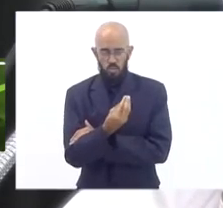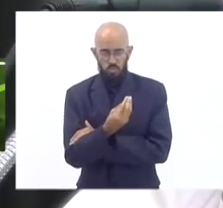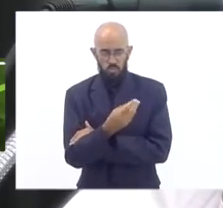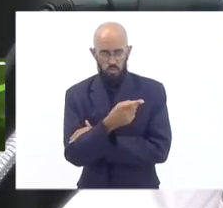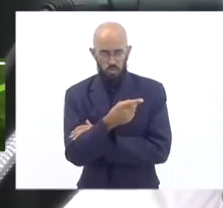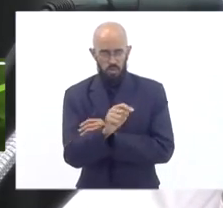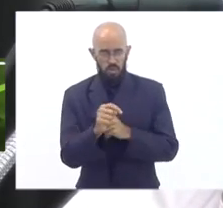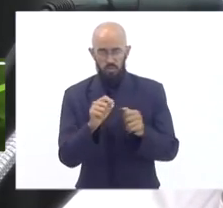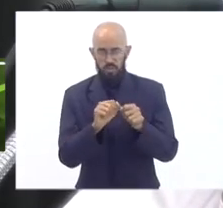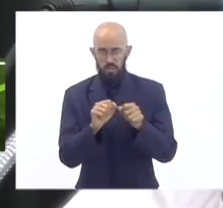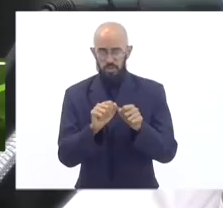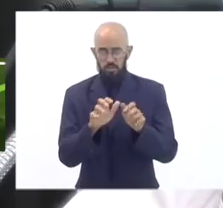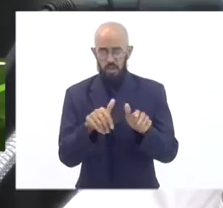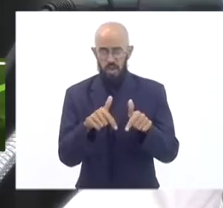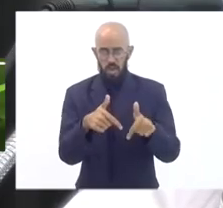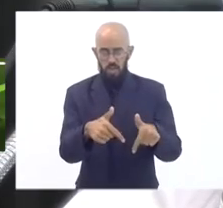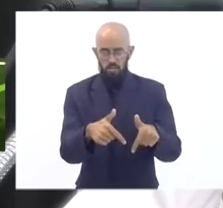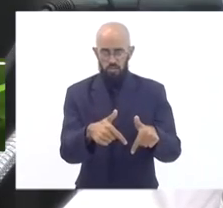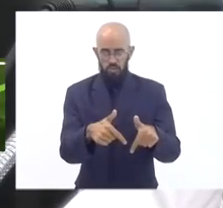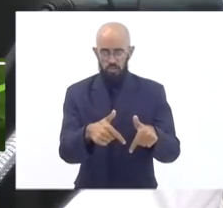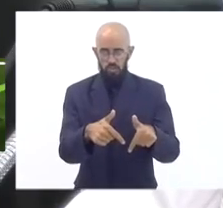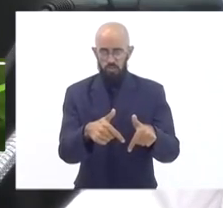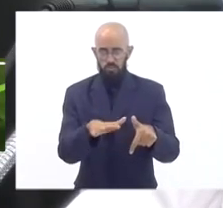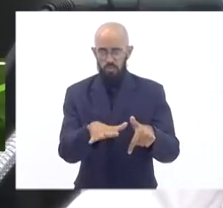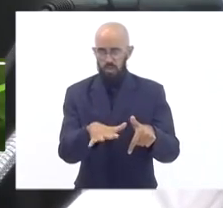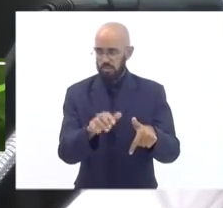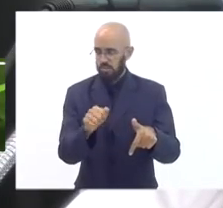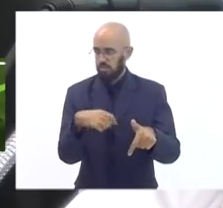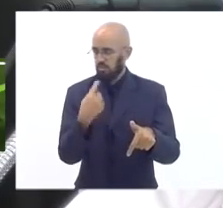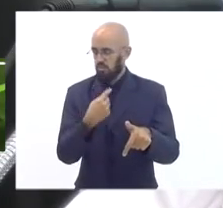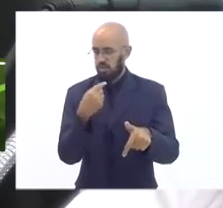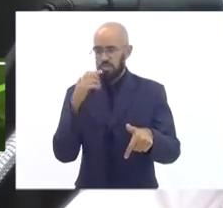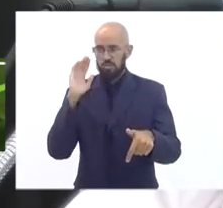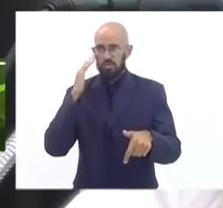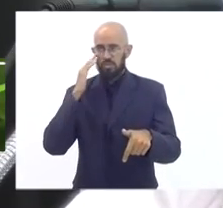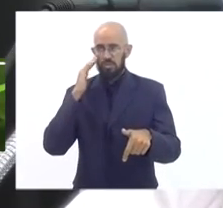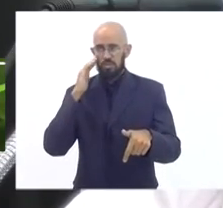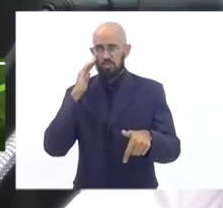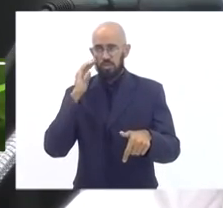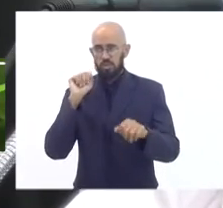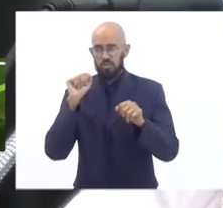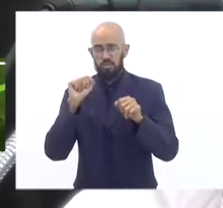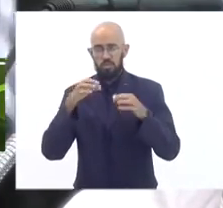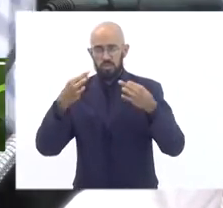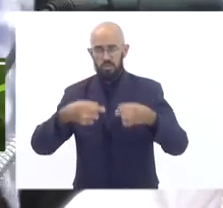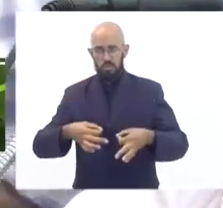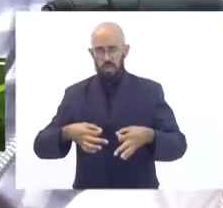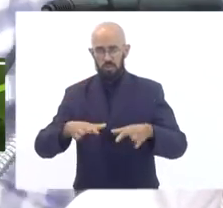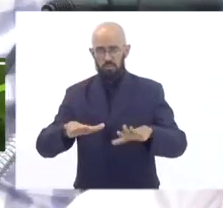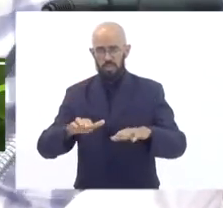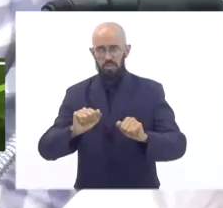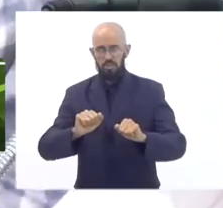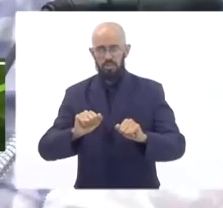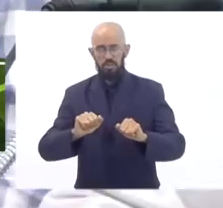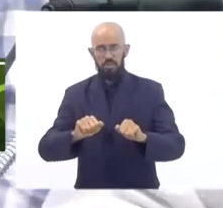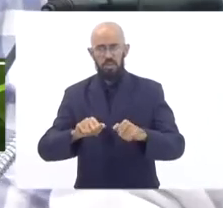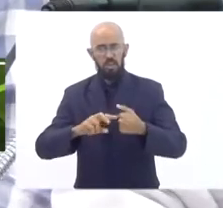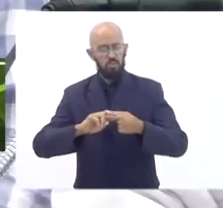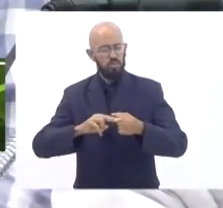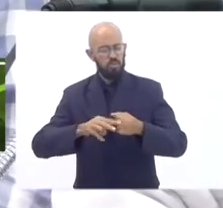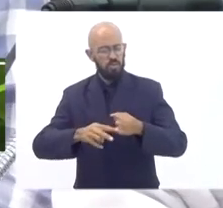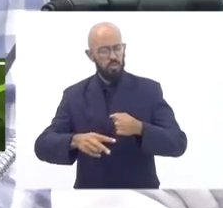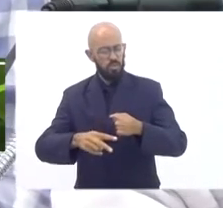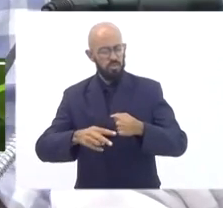de providências, que no nosso entendimento estão sendo corretas, mas o resultado não